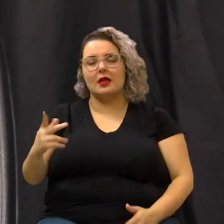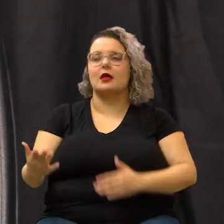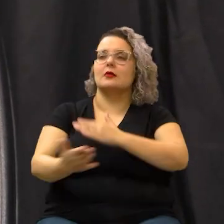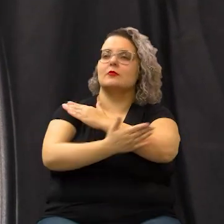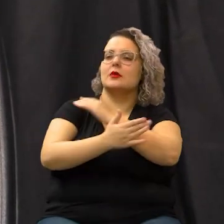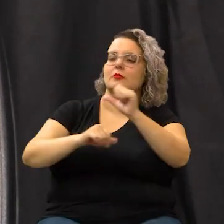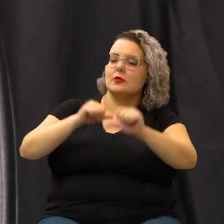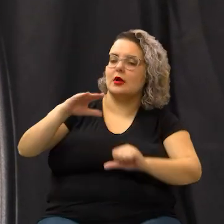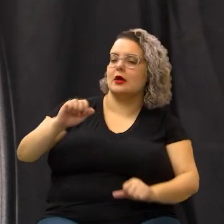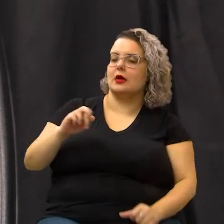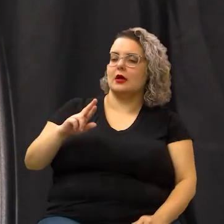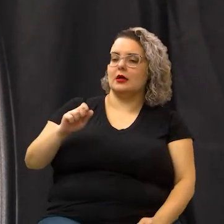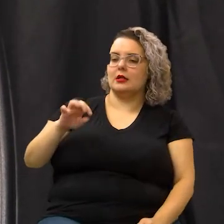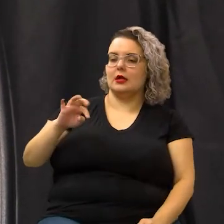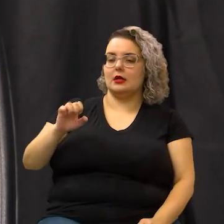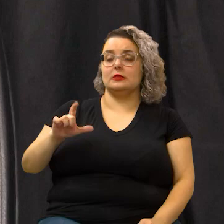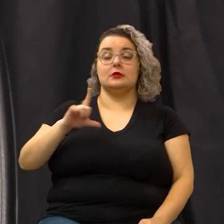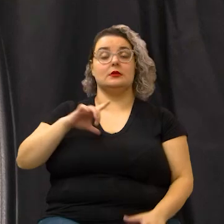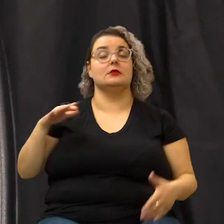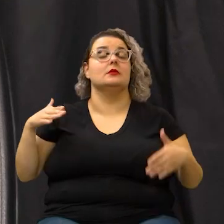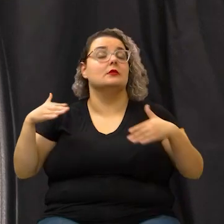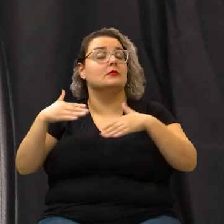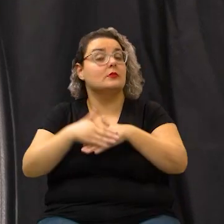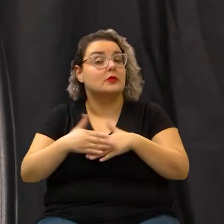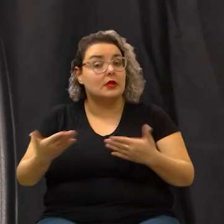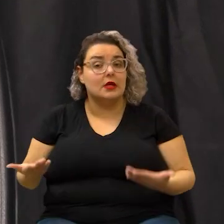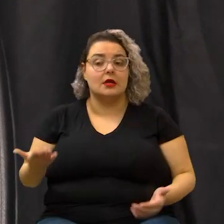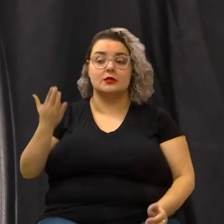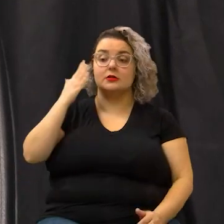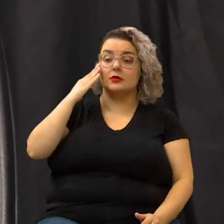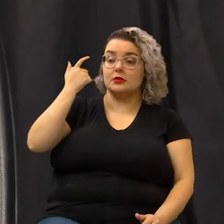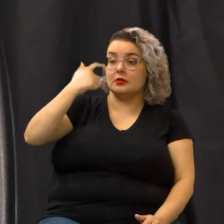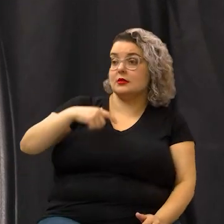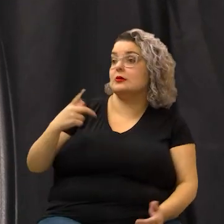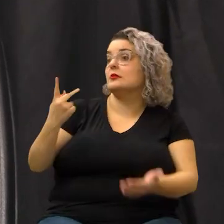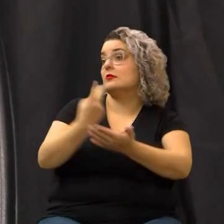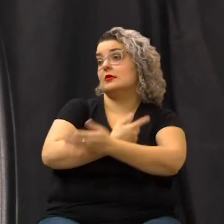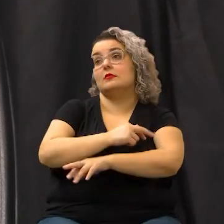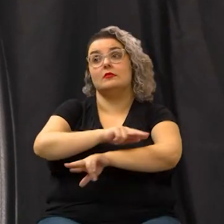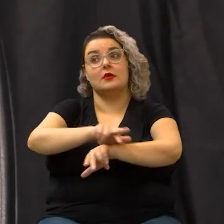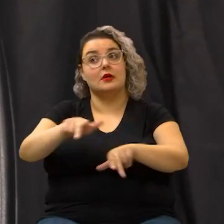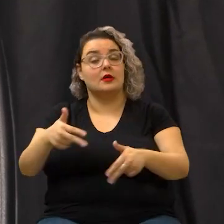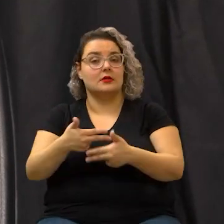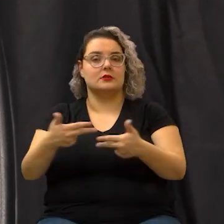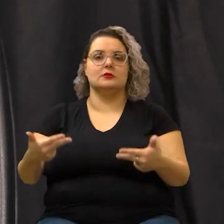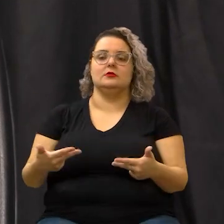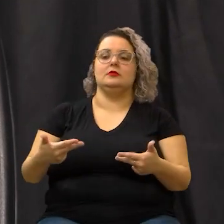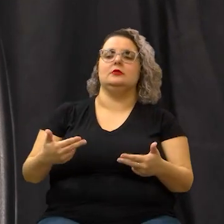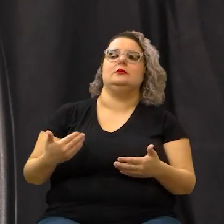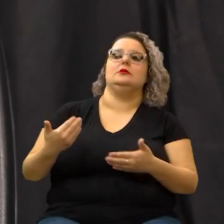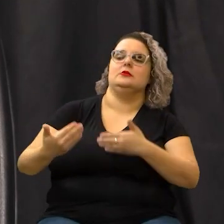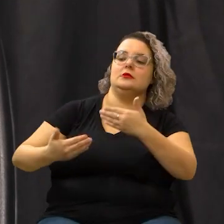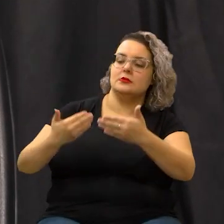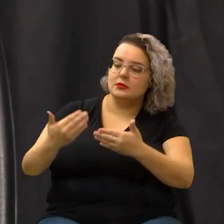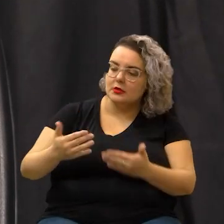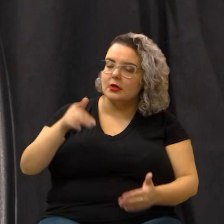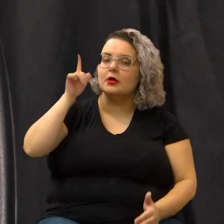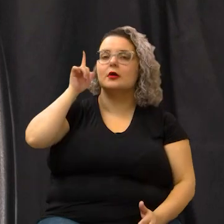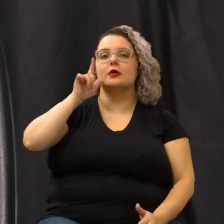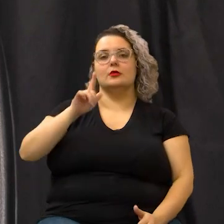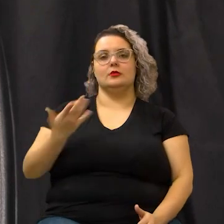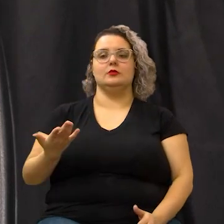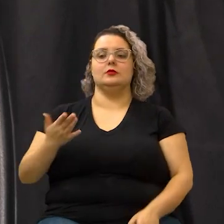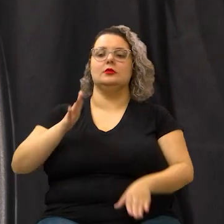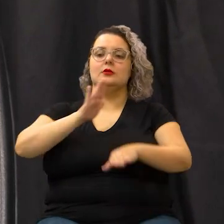me ajudou muito a mudar o meu caráter, a ter humildade, entender que eu estava errado em muitas coisas. E foi a